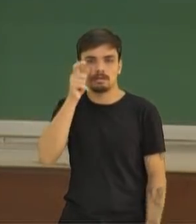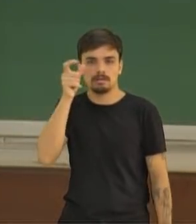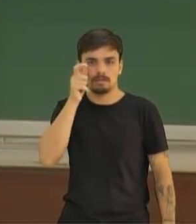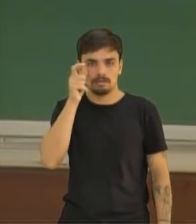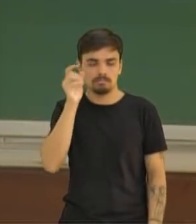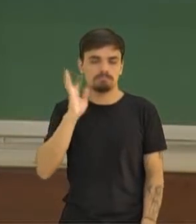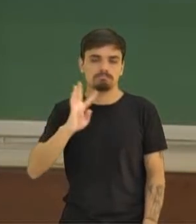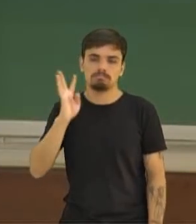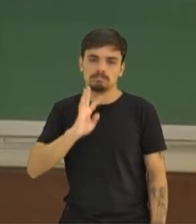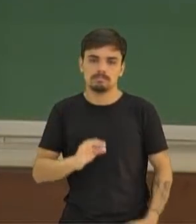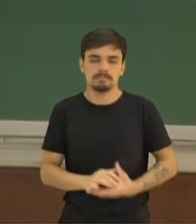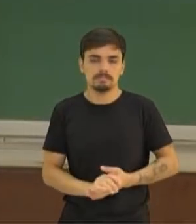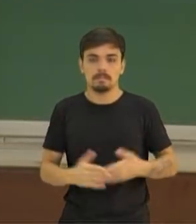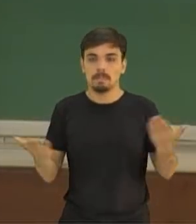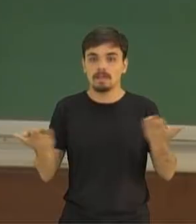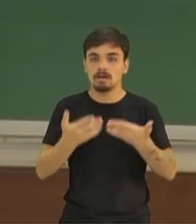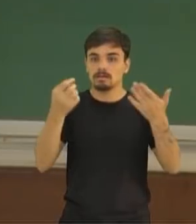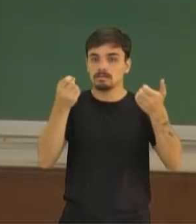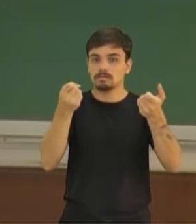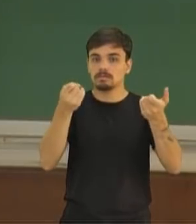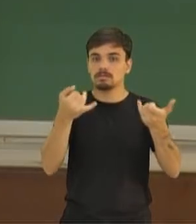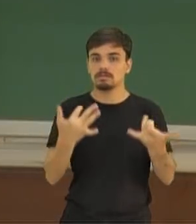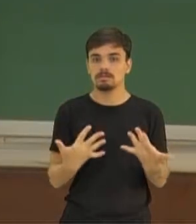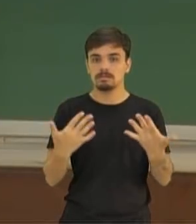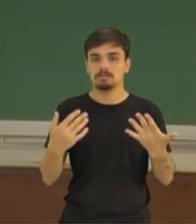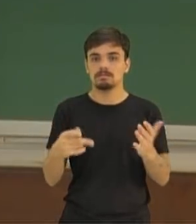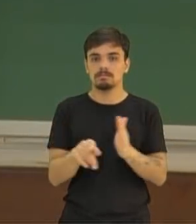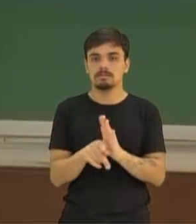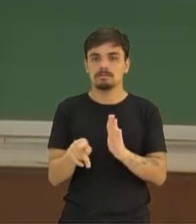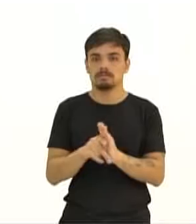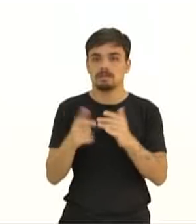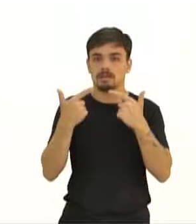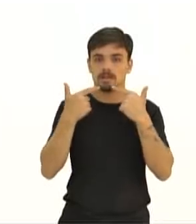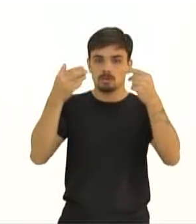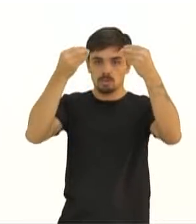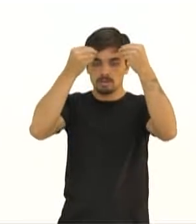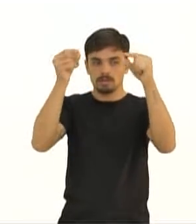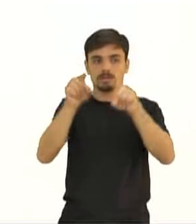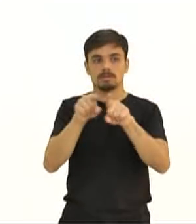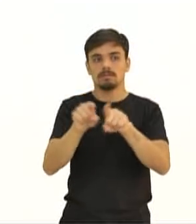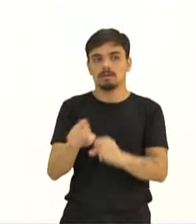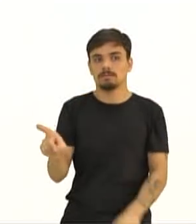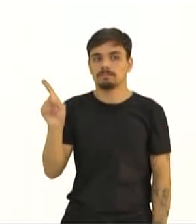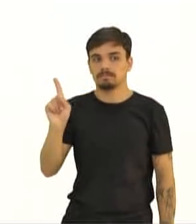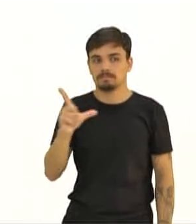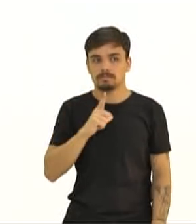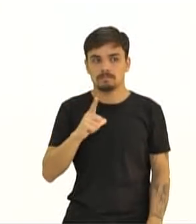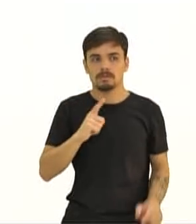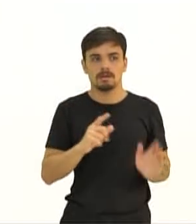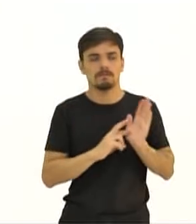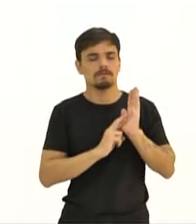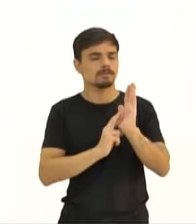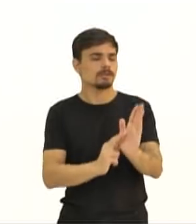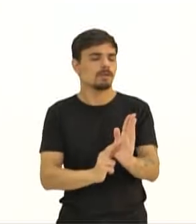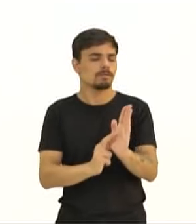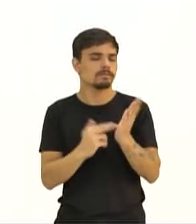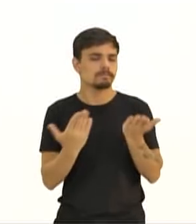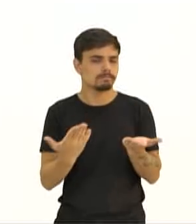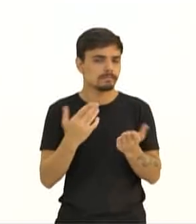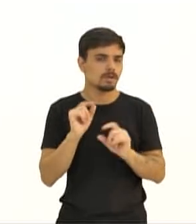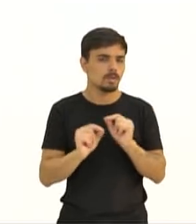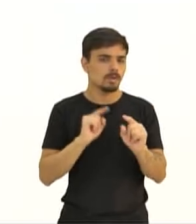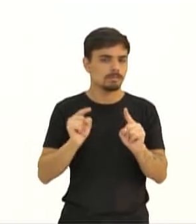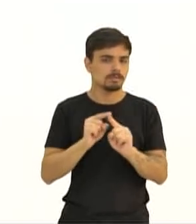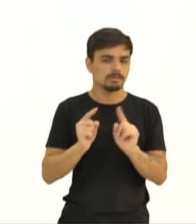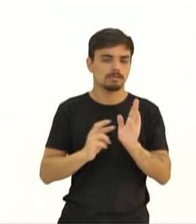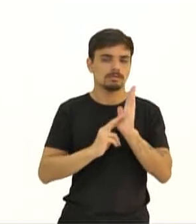bacana. Nós vamos falar de funções de linguagem. Eu tenho a função referencial. O que é a função referencial? É a que